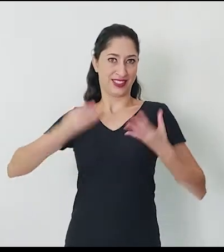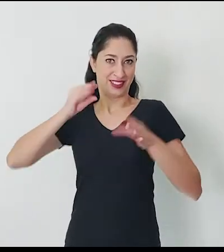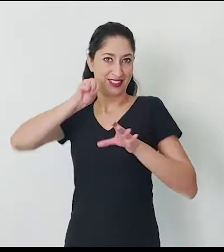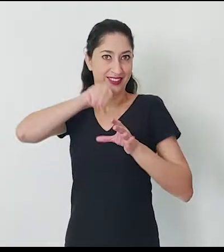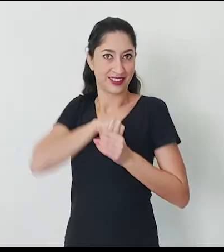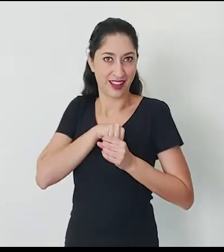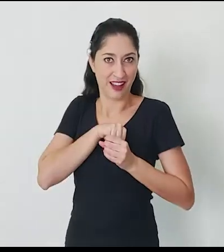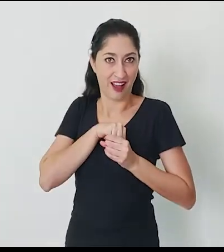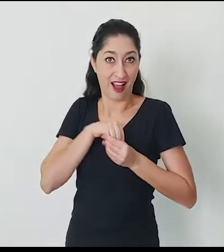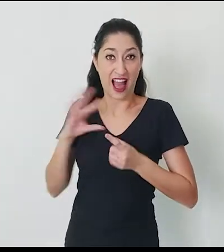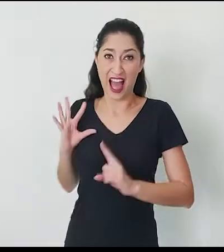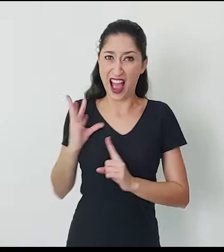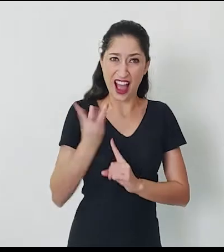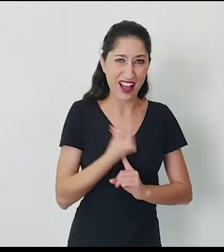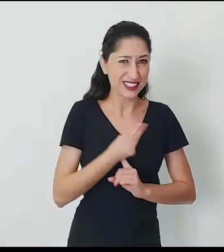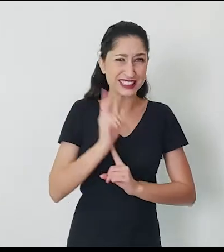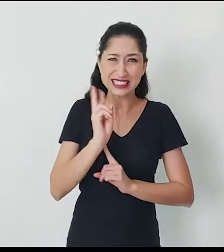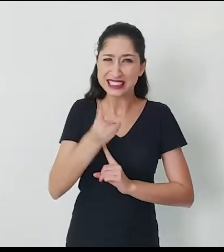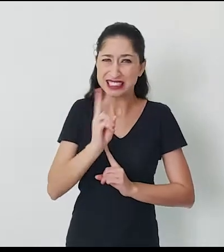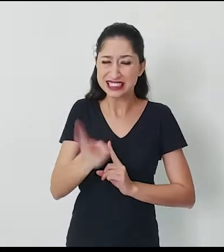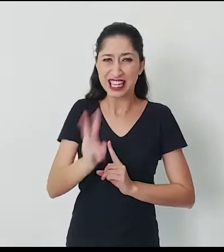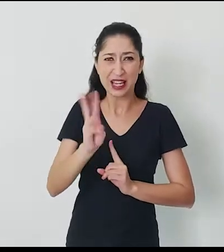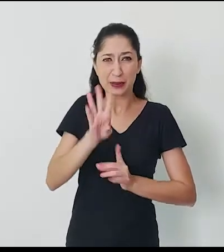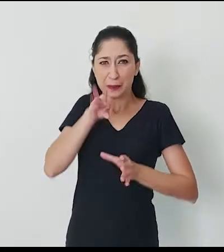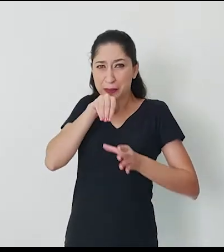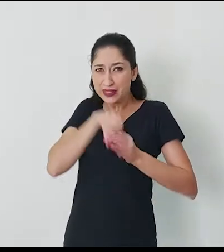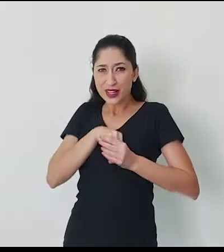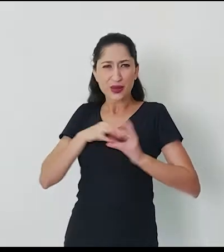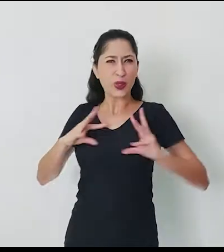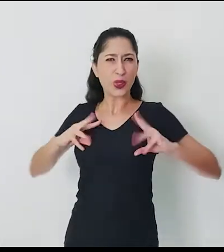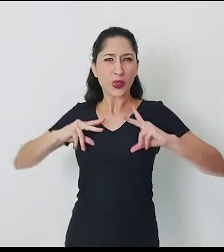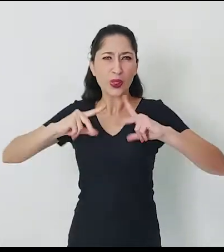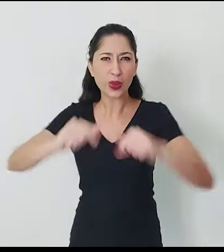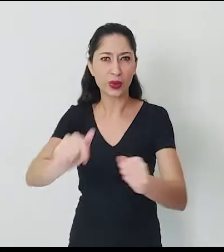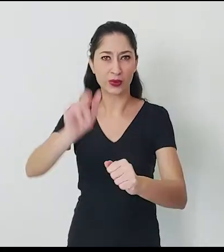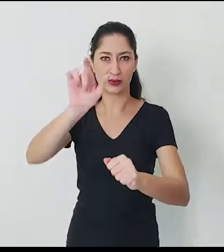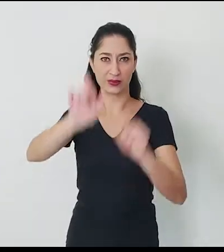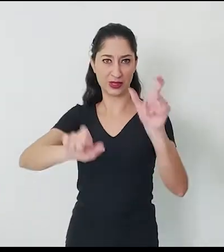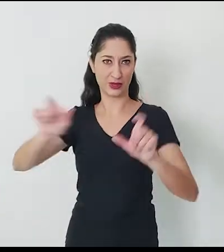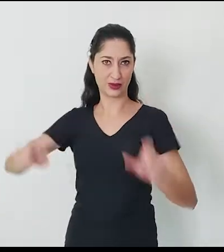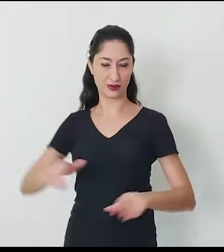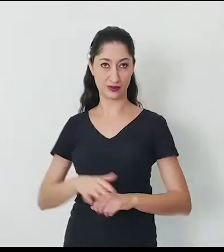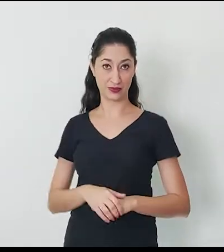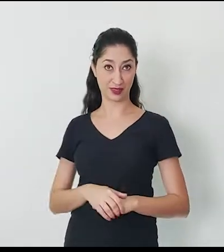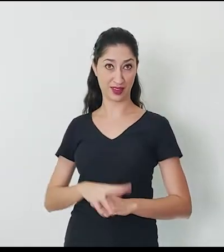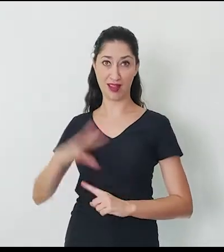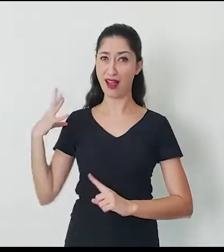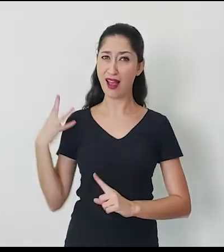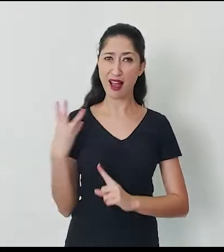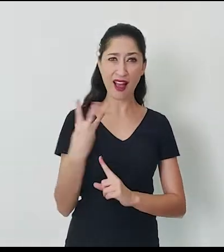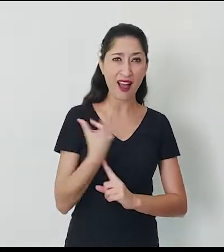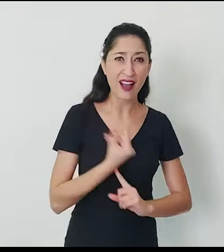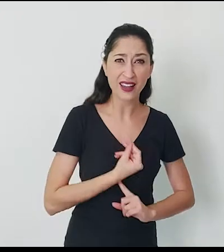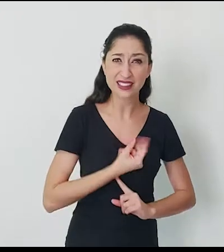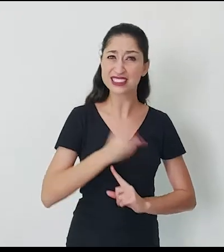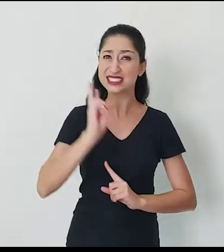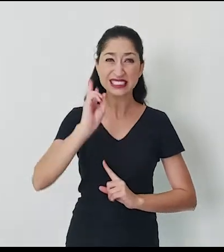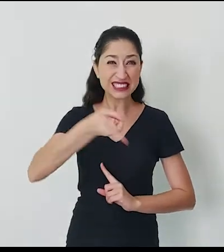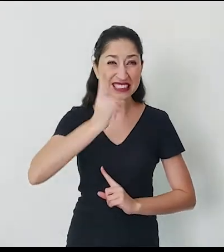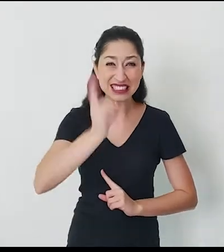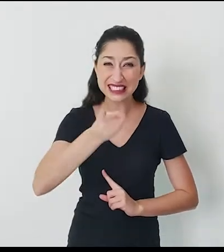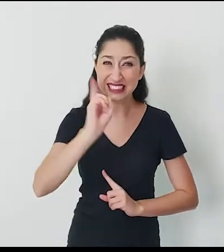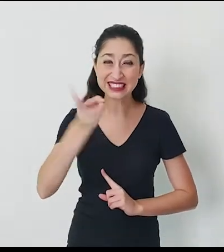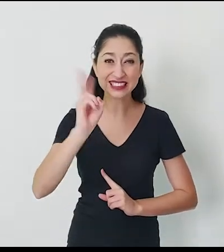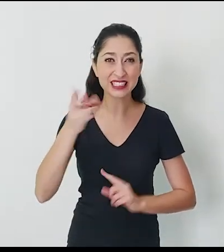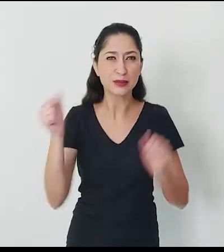A arte sempre esteve presente em nós, porque a arte é como o tempo, ela